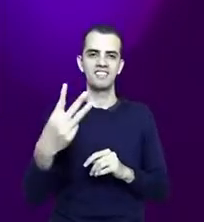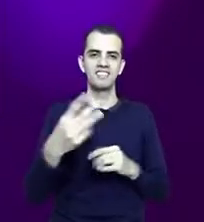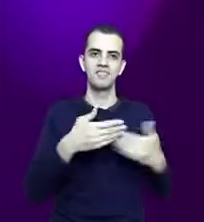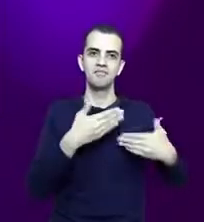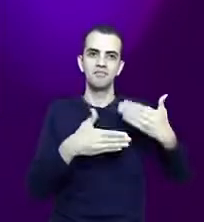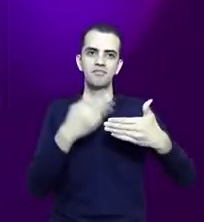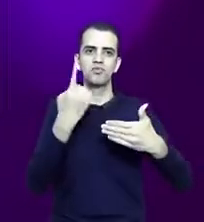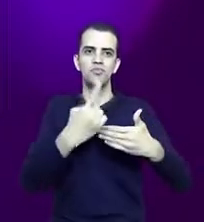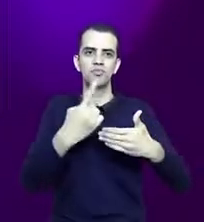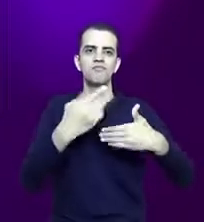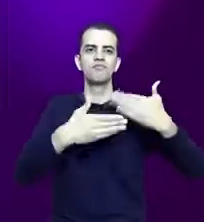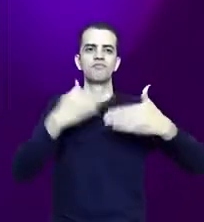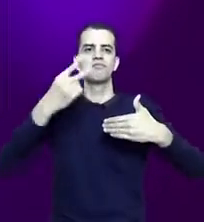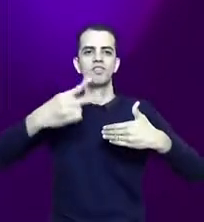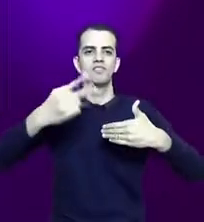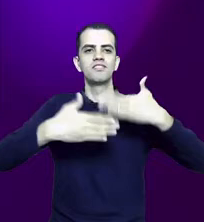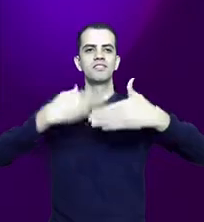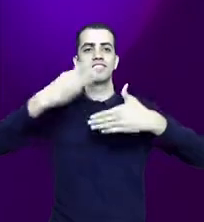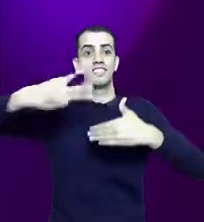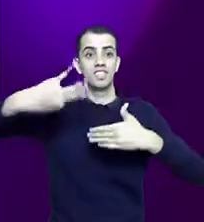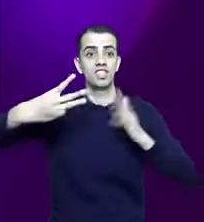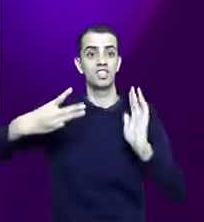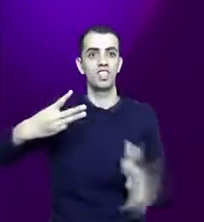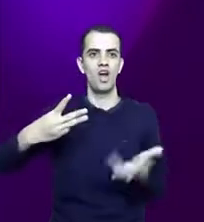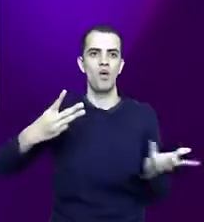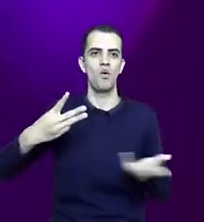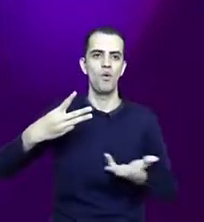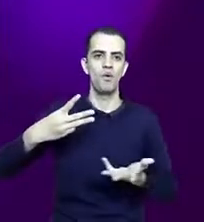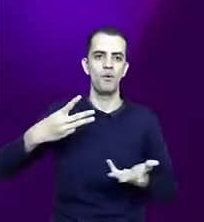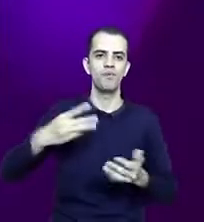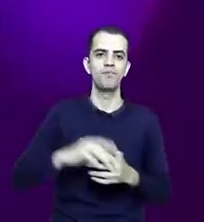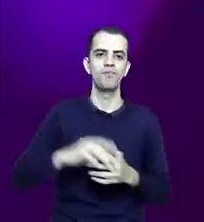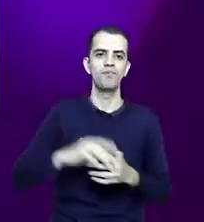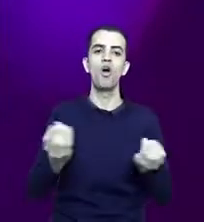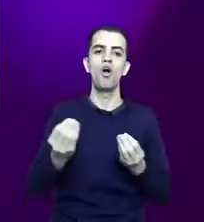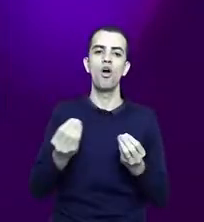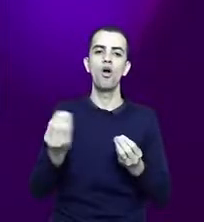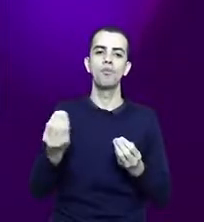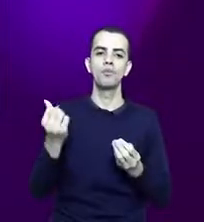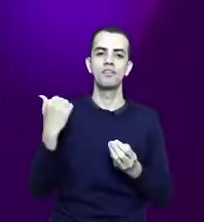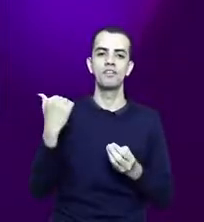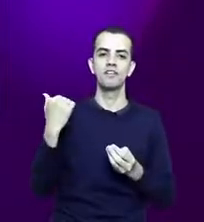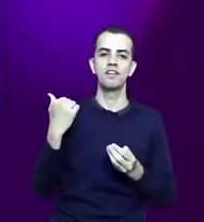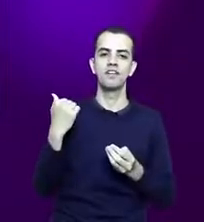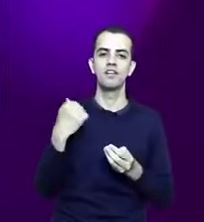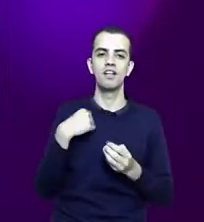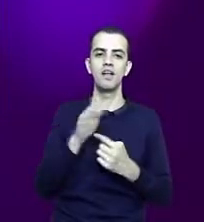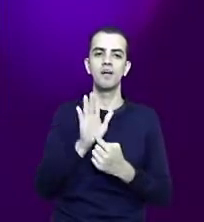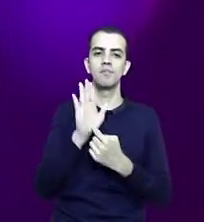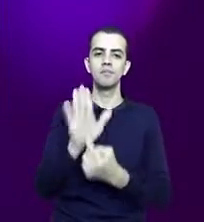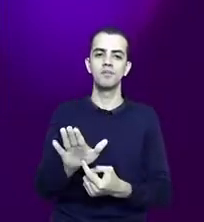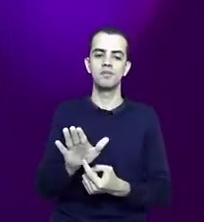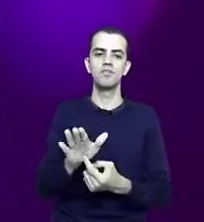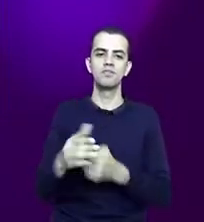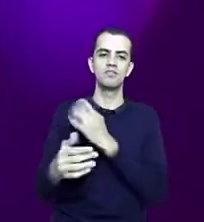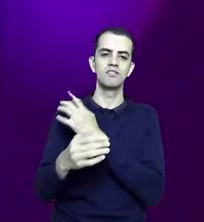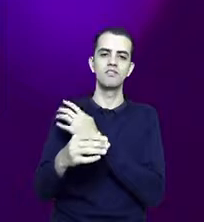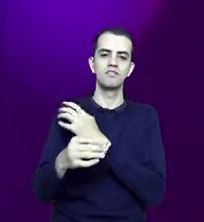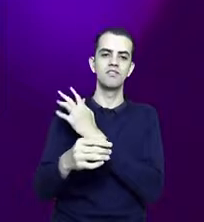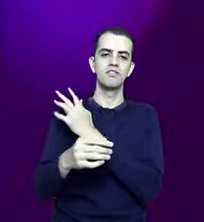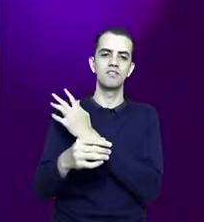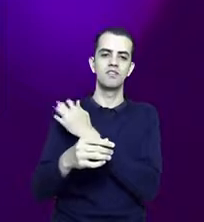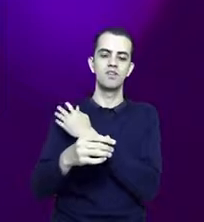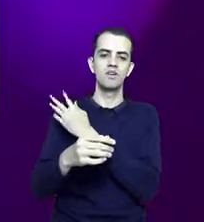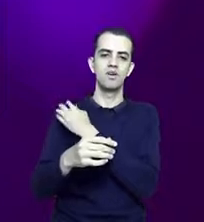frente em que situação que ele se encontra agora. Aqui é mostrando a cabeça do húmero, a